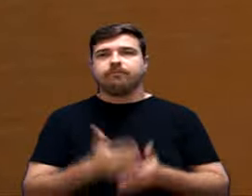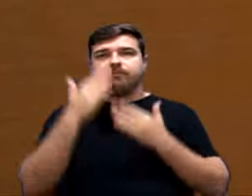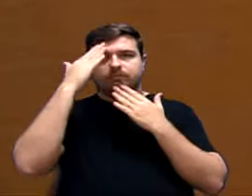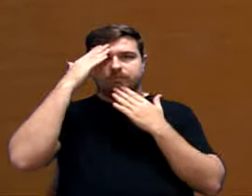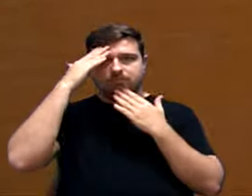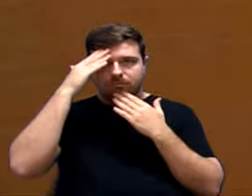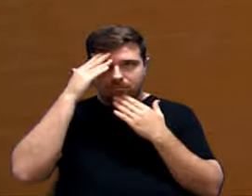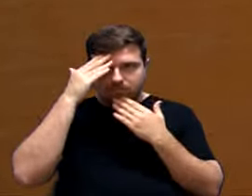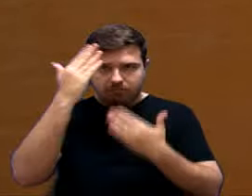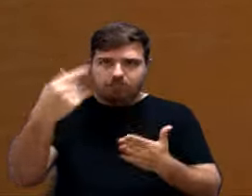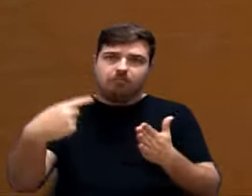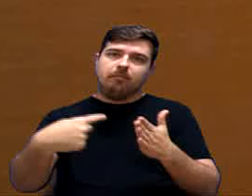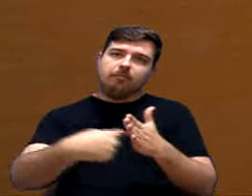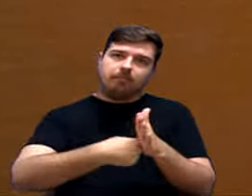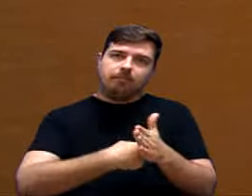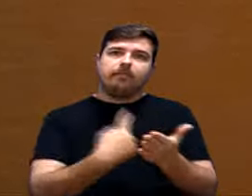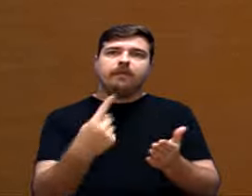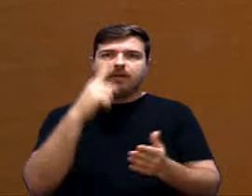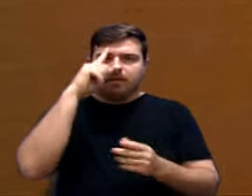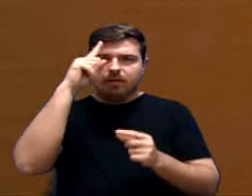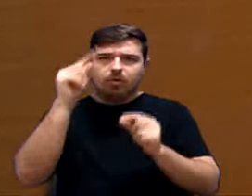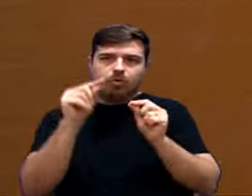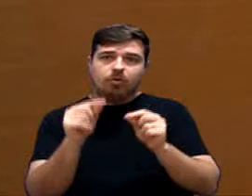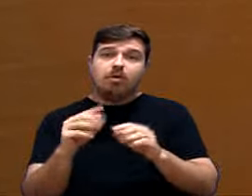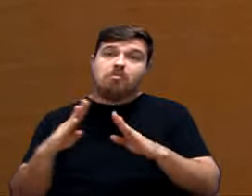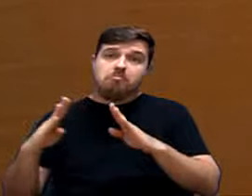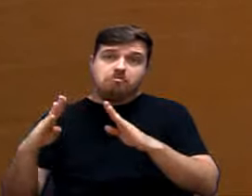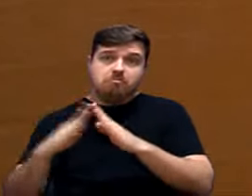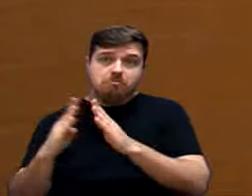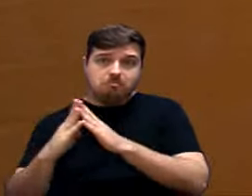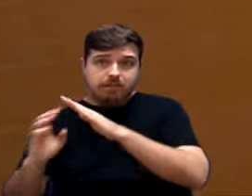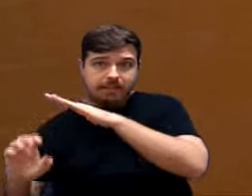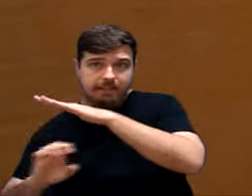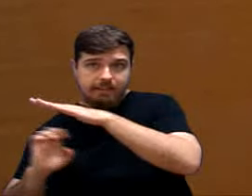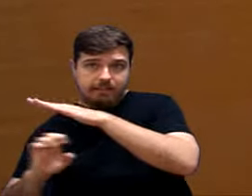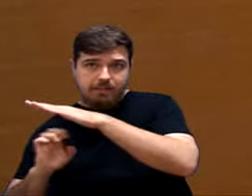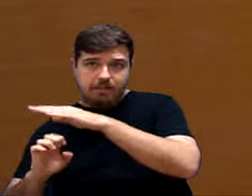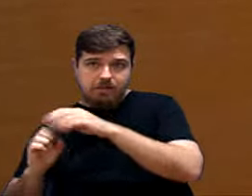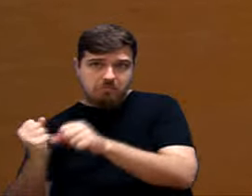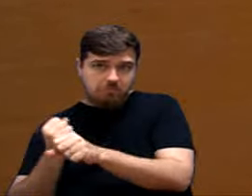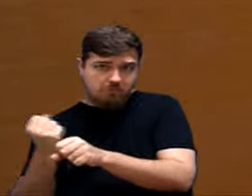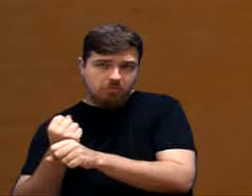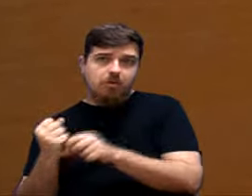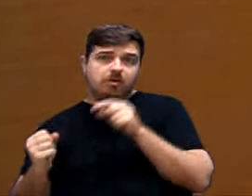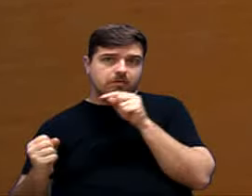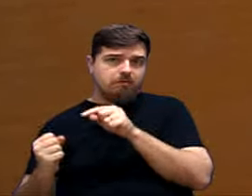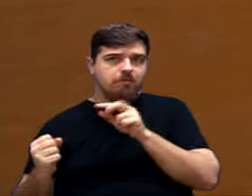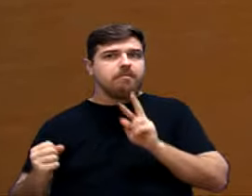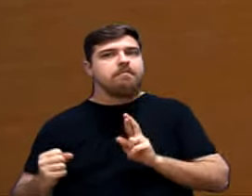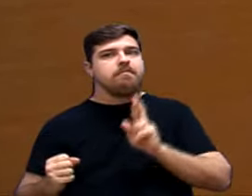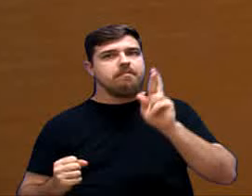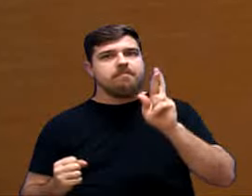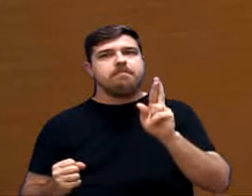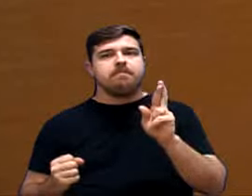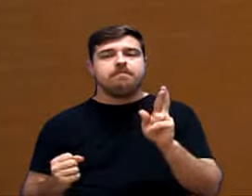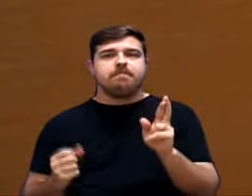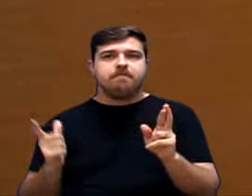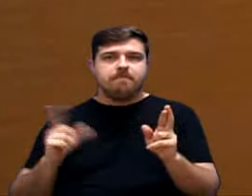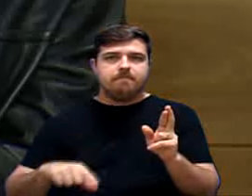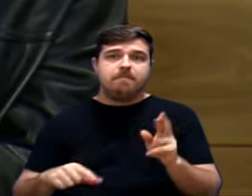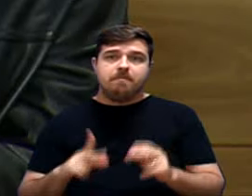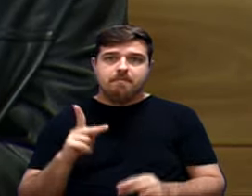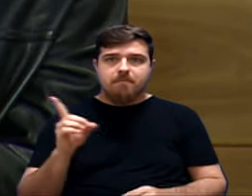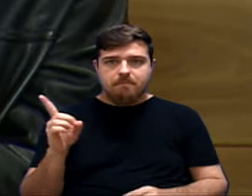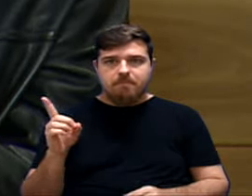pela contribuição eh A ideia é a própria Construtora arcar com com essa com esse custo né através do do plano